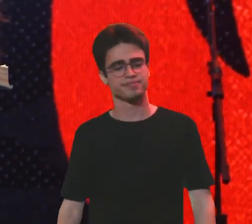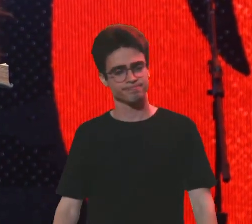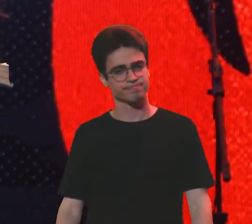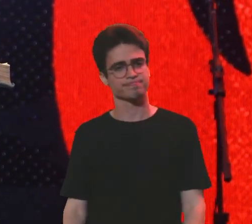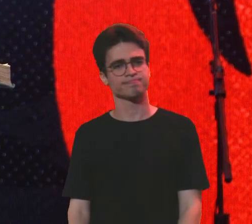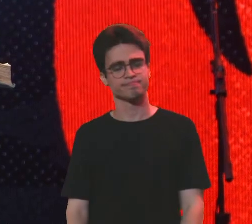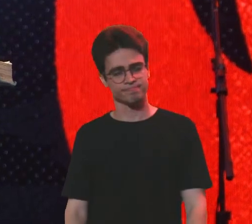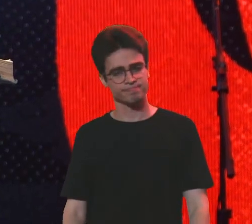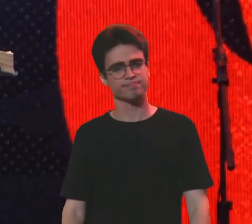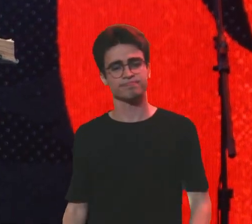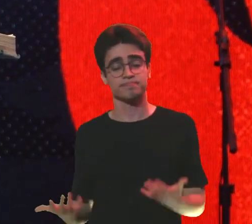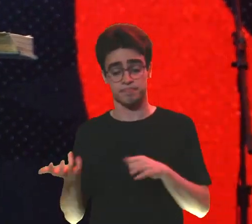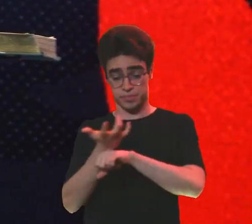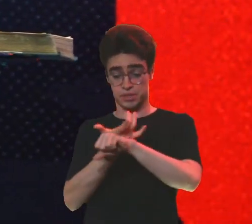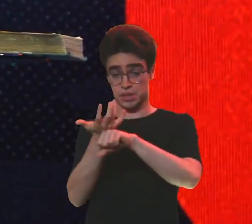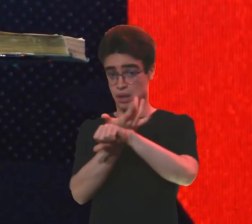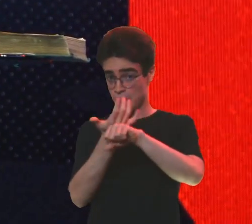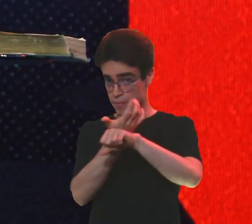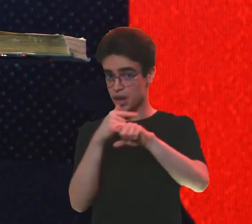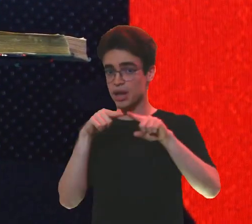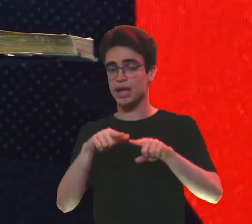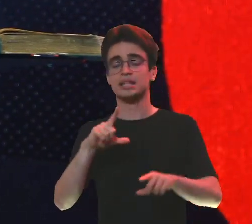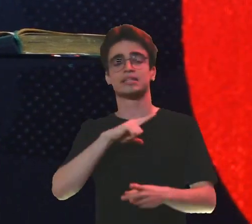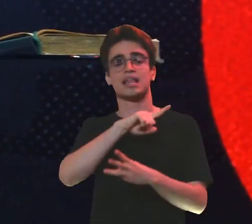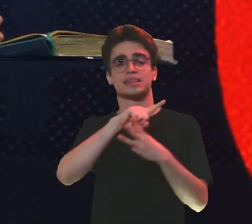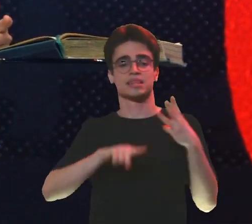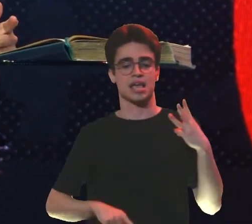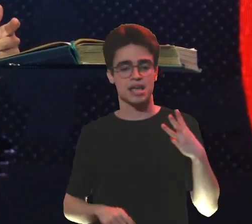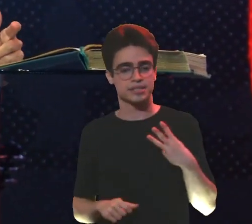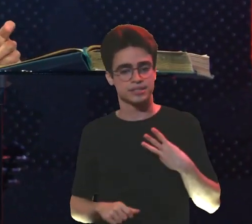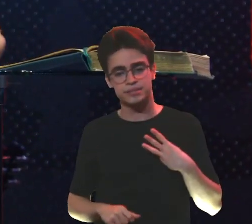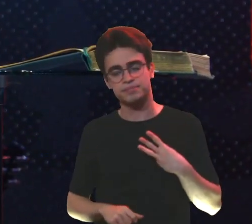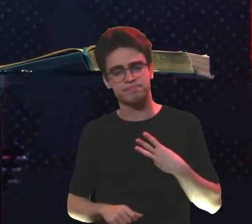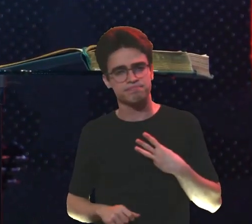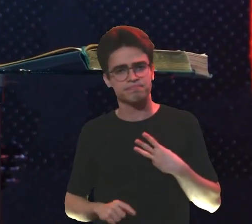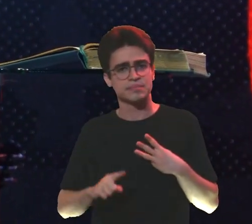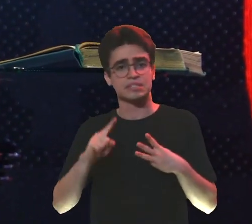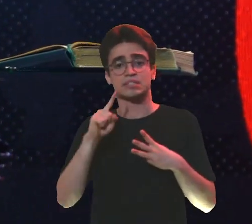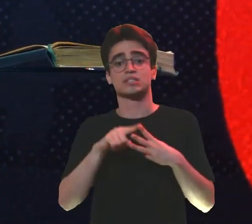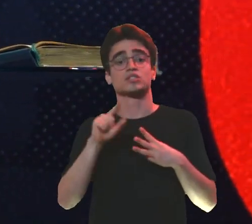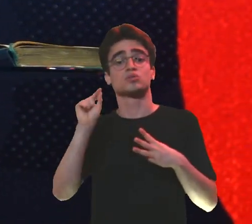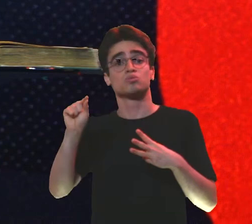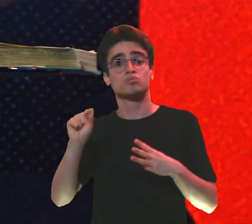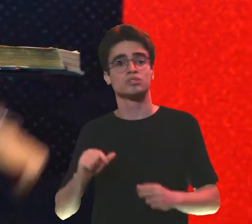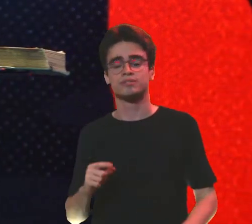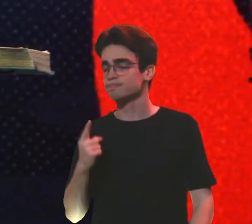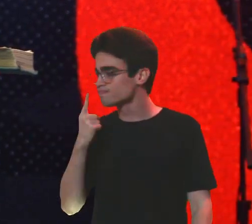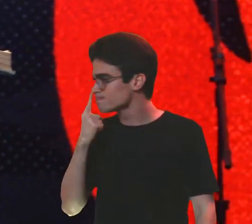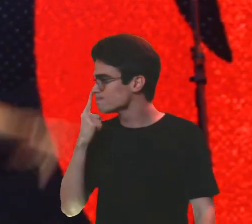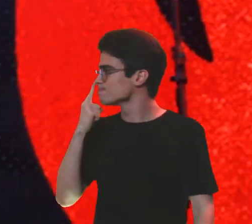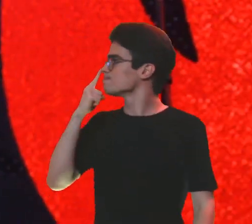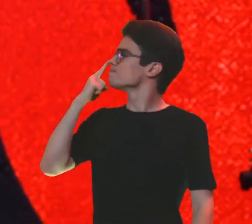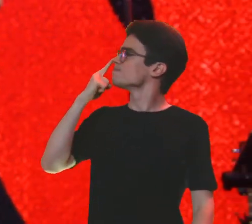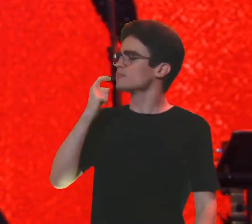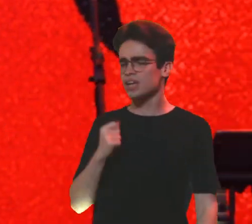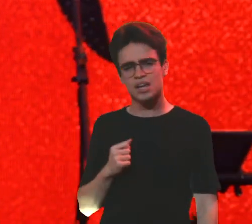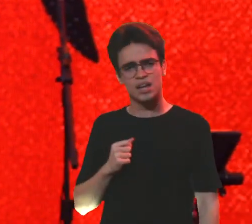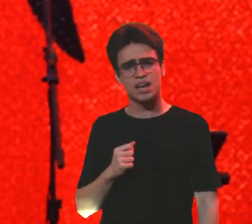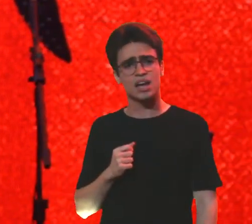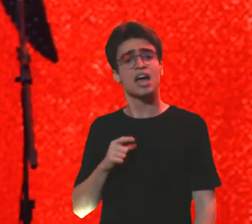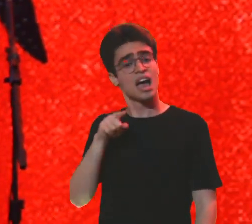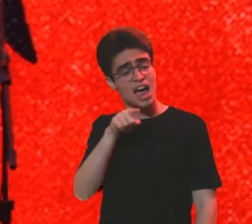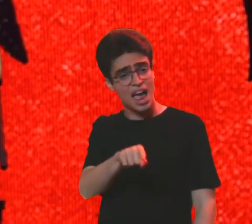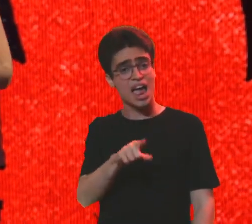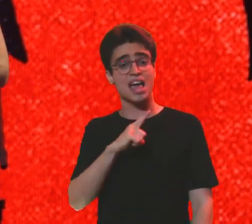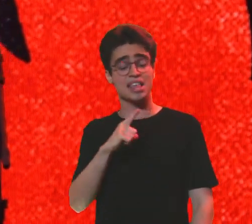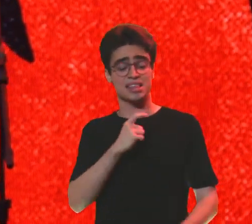O avivamento é marcado por 3 coisas. Ele é marcado por fruto de intimidade. Avivamento é